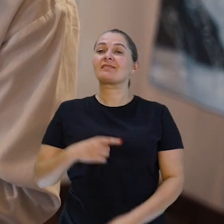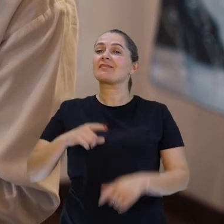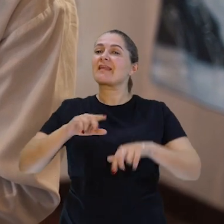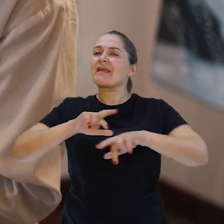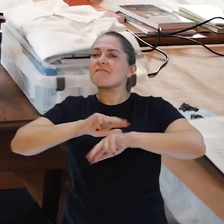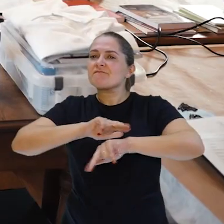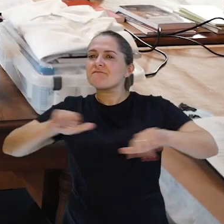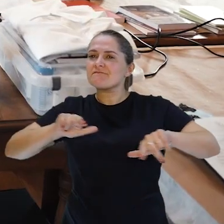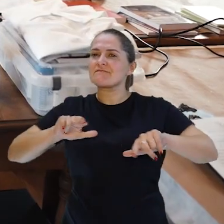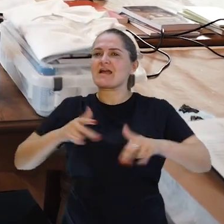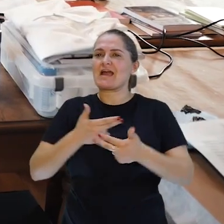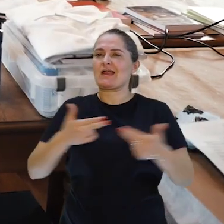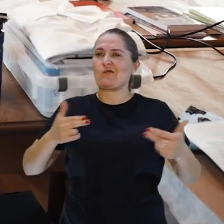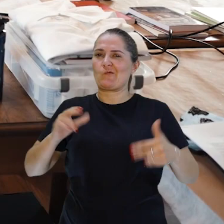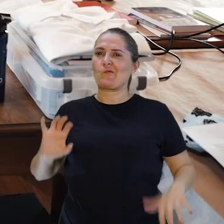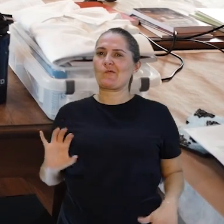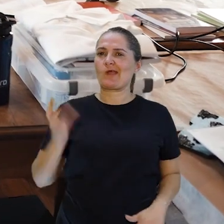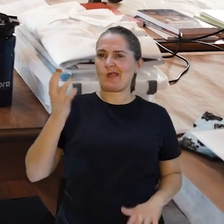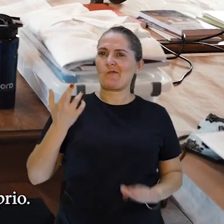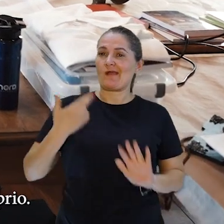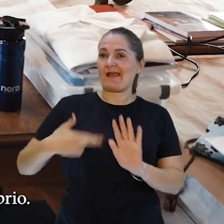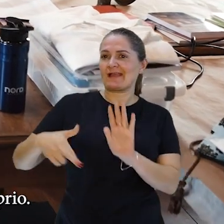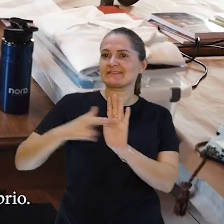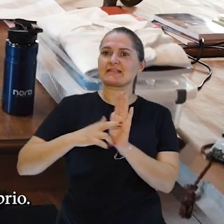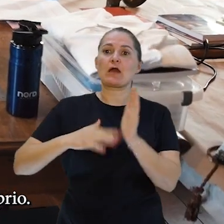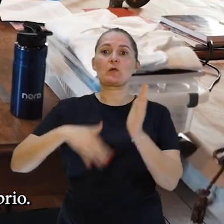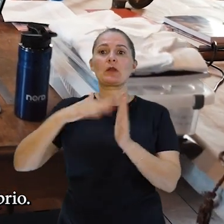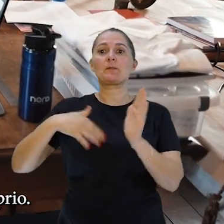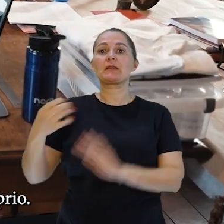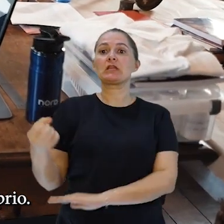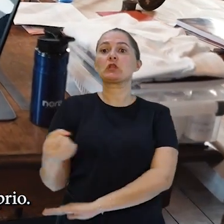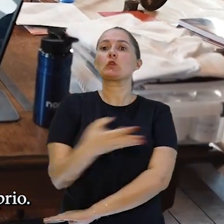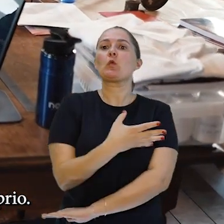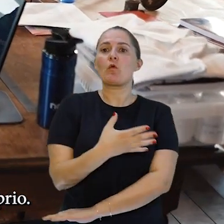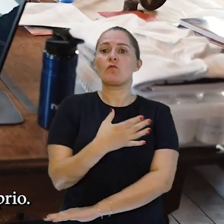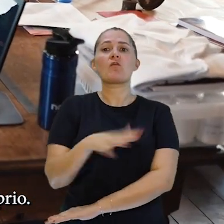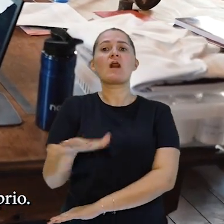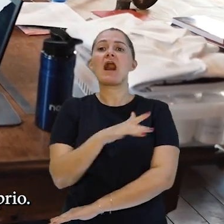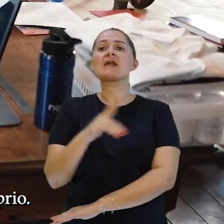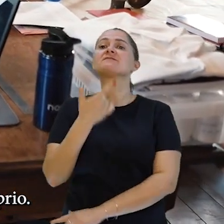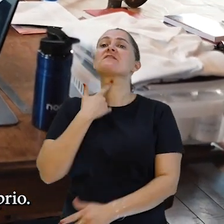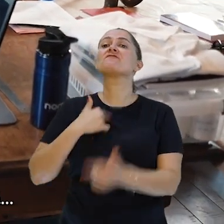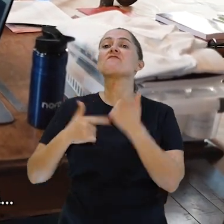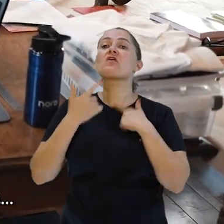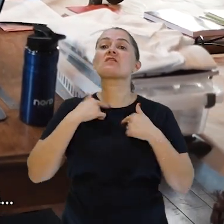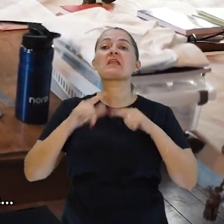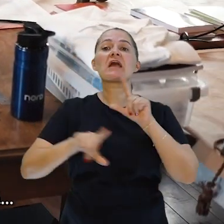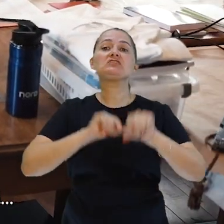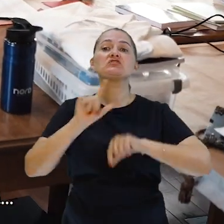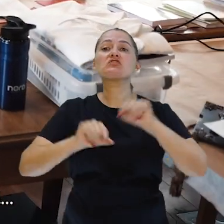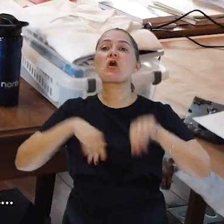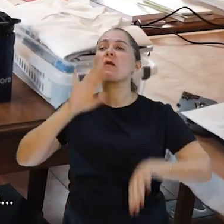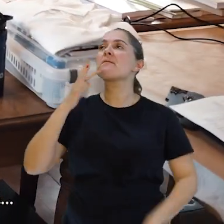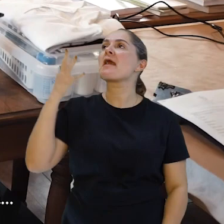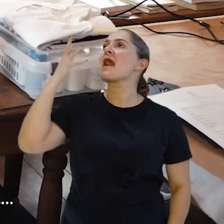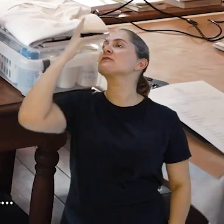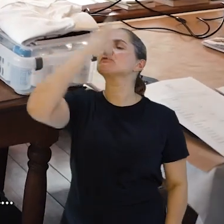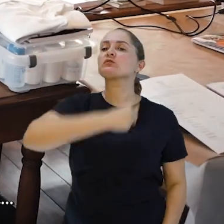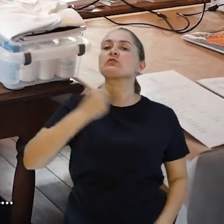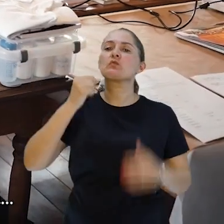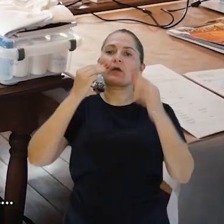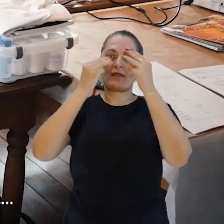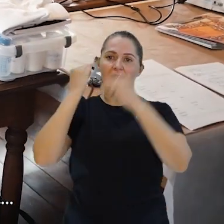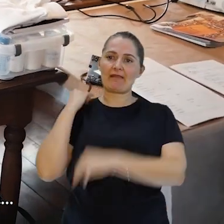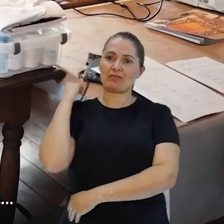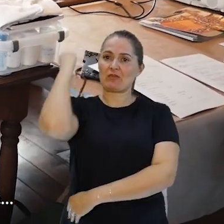Tem várias situações de restauros, repinturas, que as pessoas elas vão por gosto próprio, assim, eu acho mais bonita na senhora com um